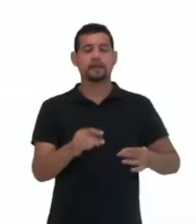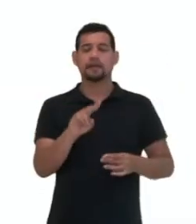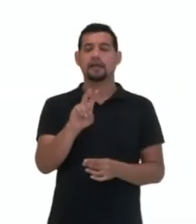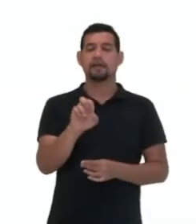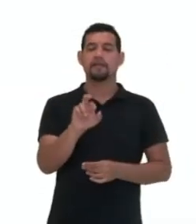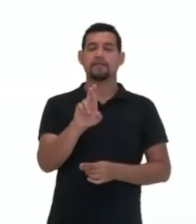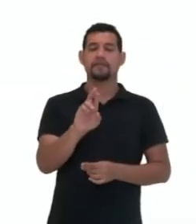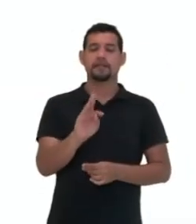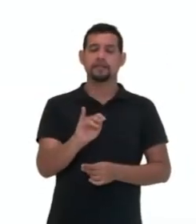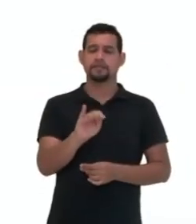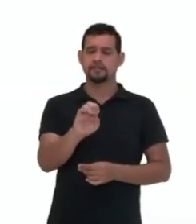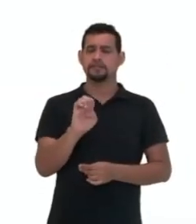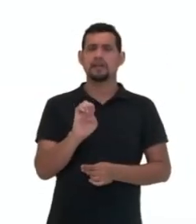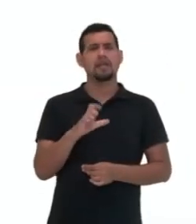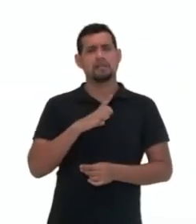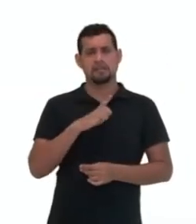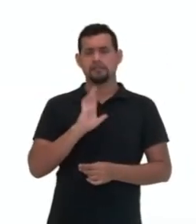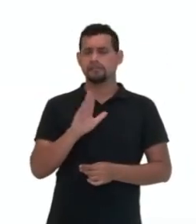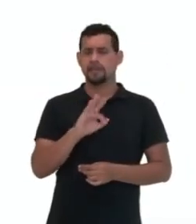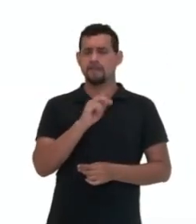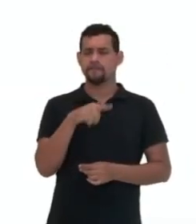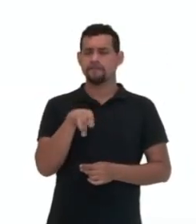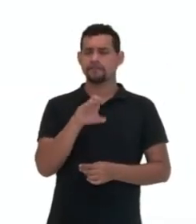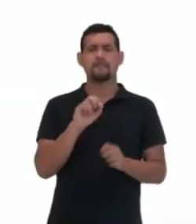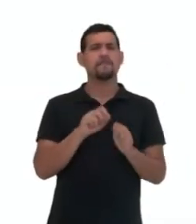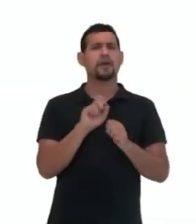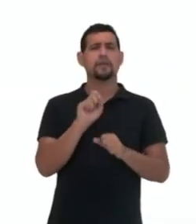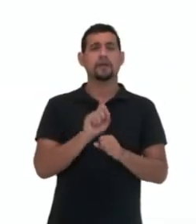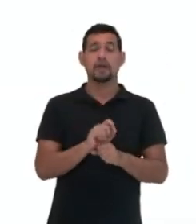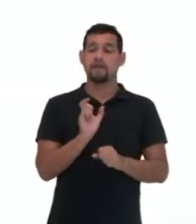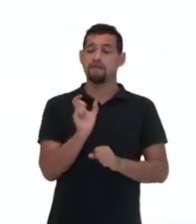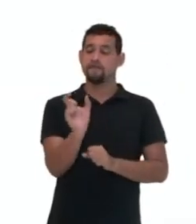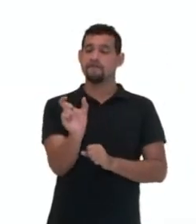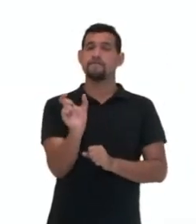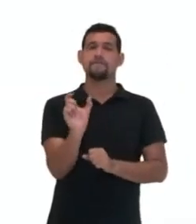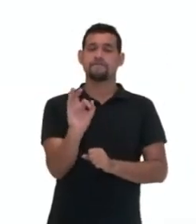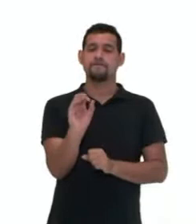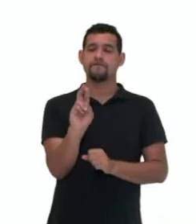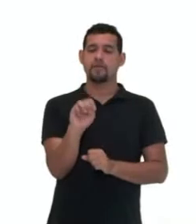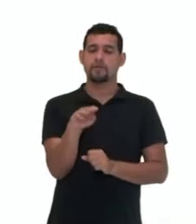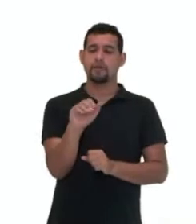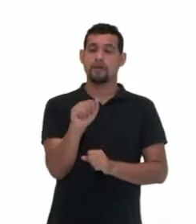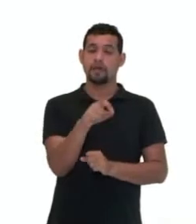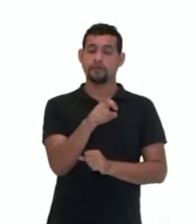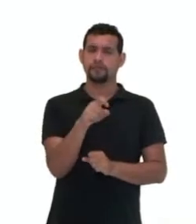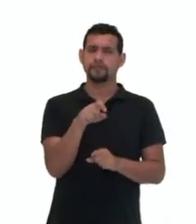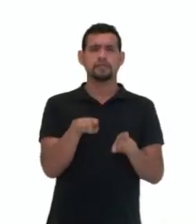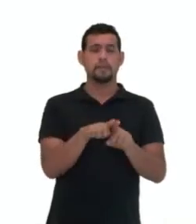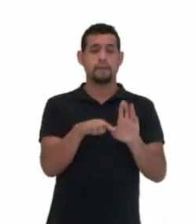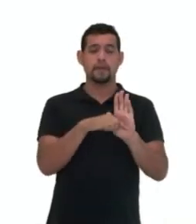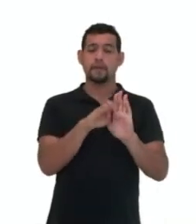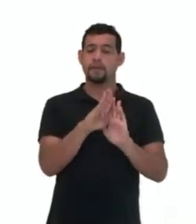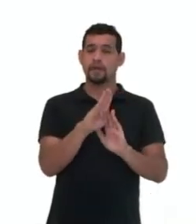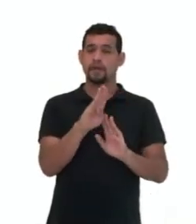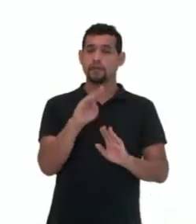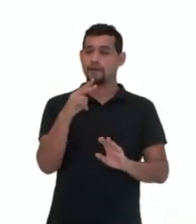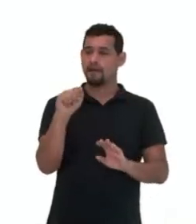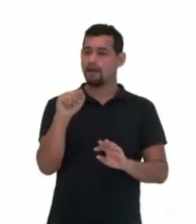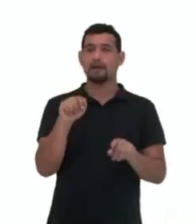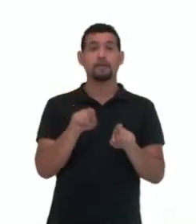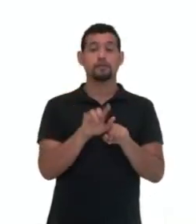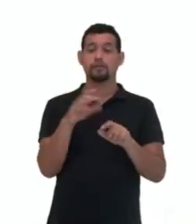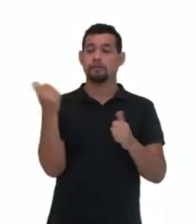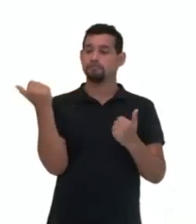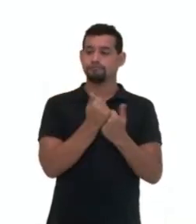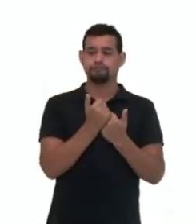vértice? Molezinha, eu tenho a função, o que eu faço? Utilizo a fórmula, ok? Fórmula do x do vértice menos b sobre 2a, só